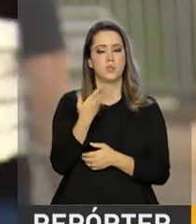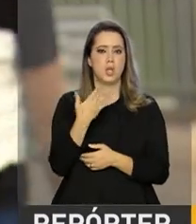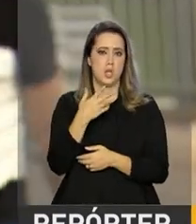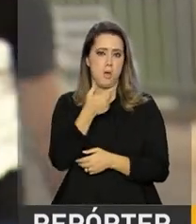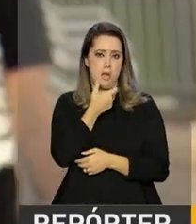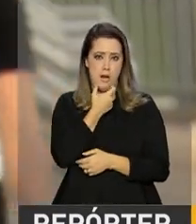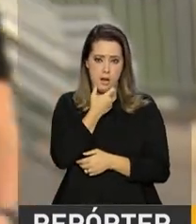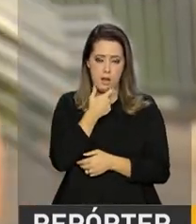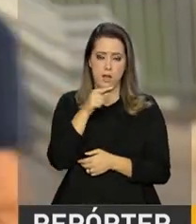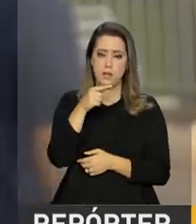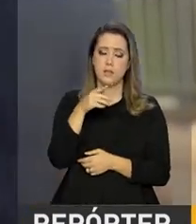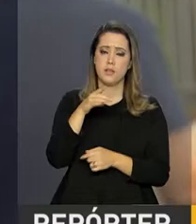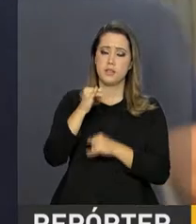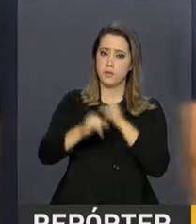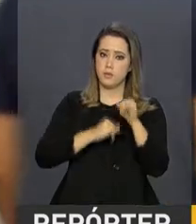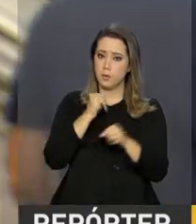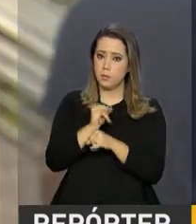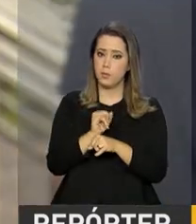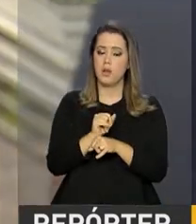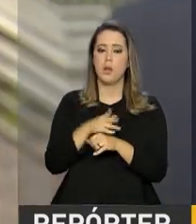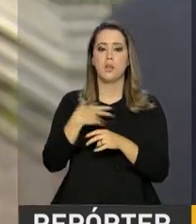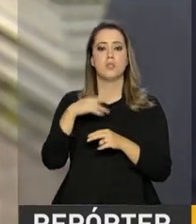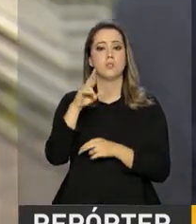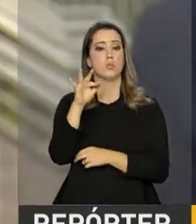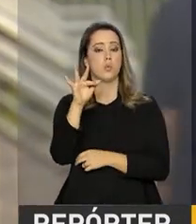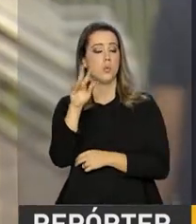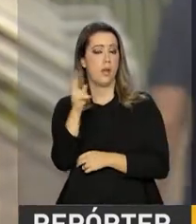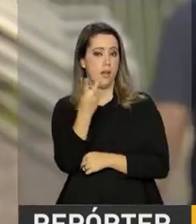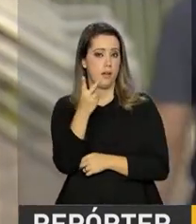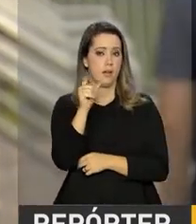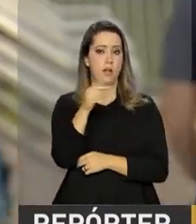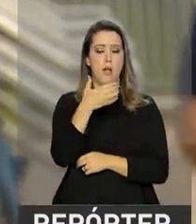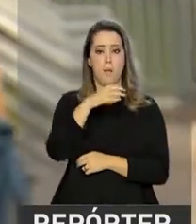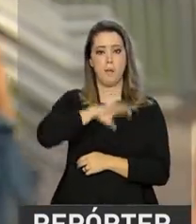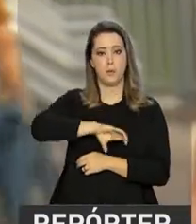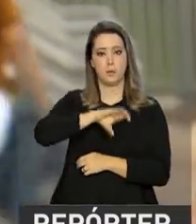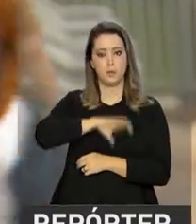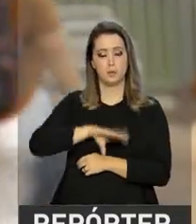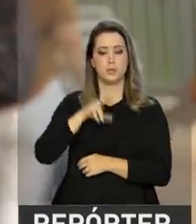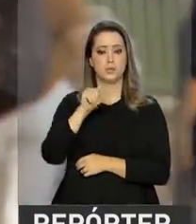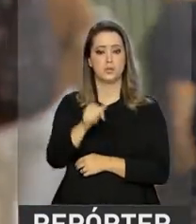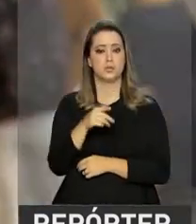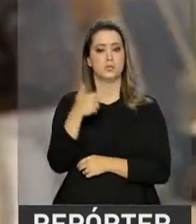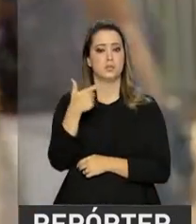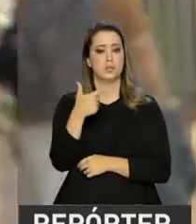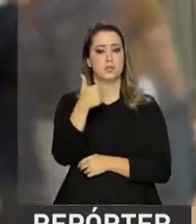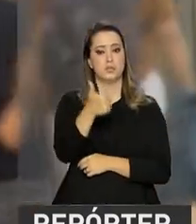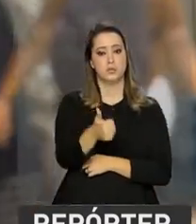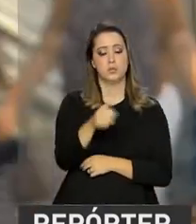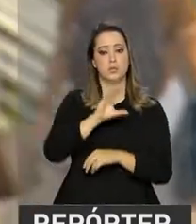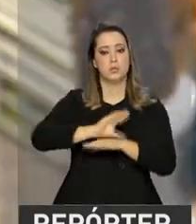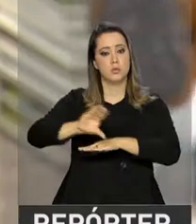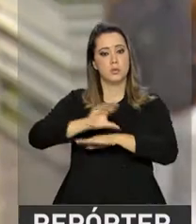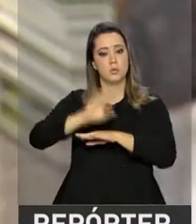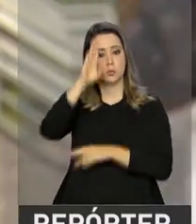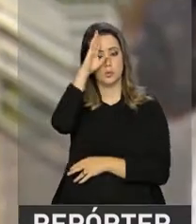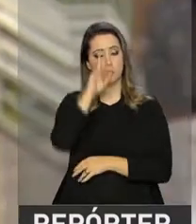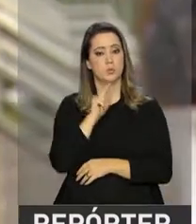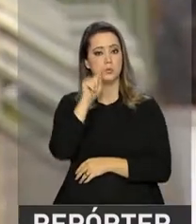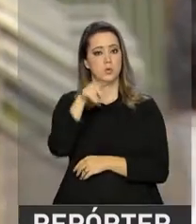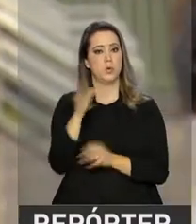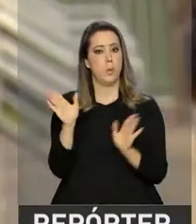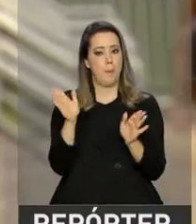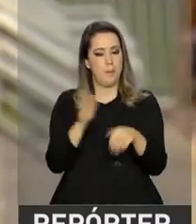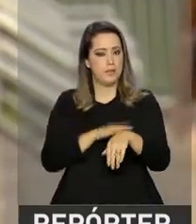inglês informática recursos humanos língua portuguesa ao todo são 21 cursos gratuitos e de